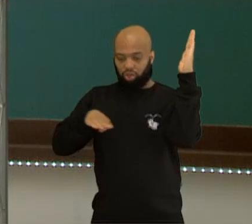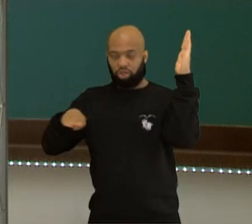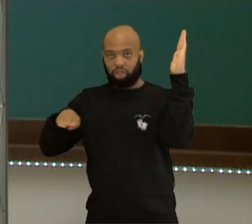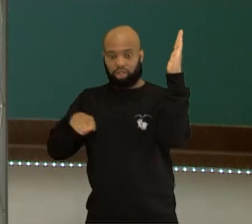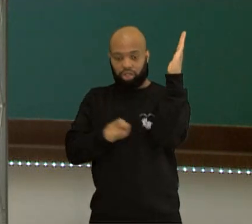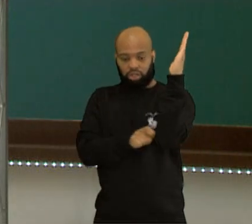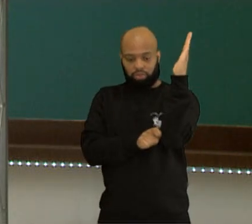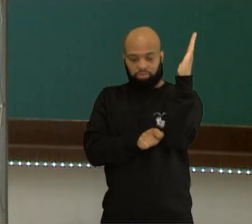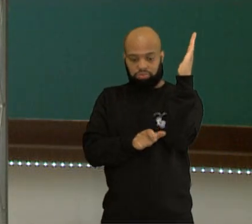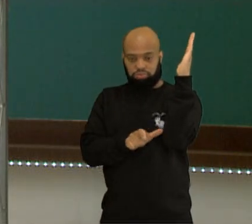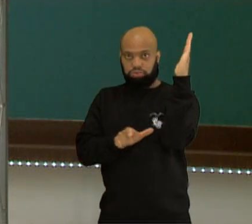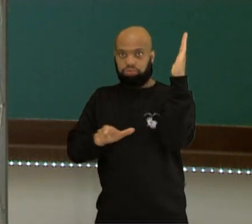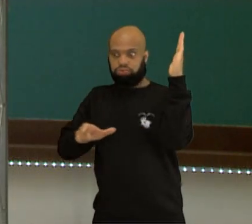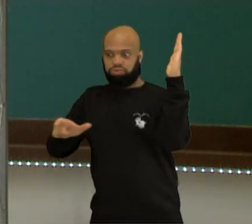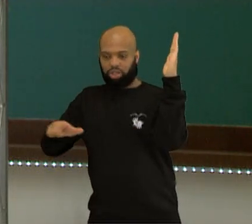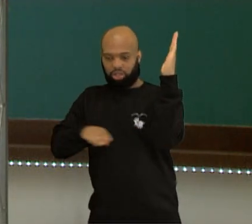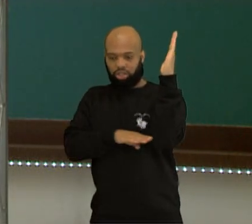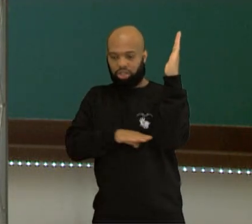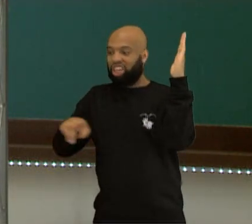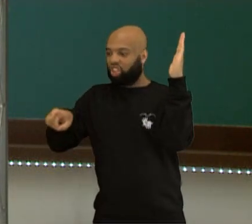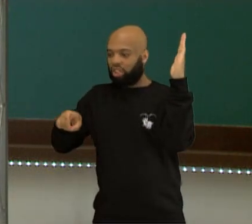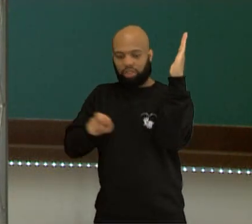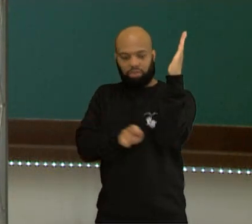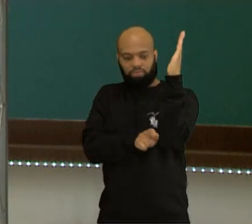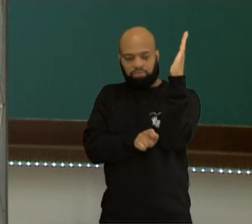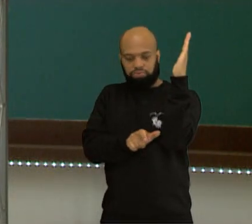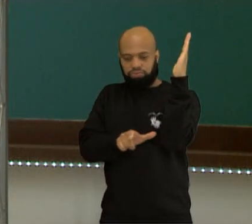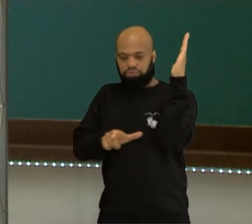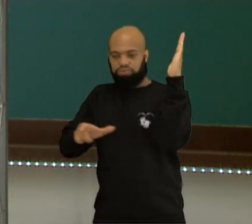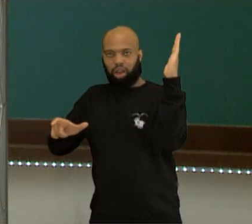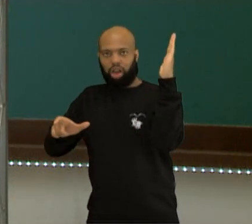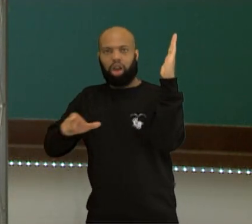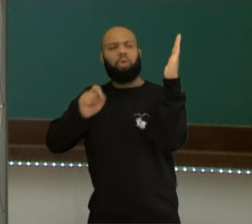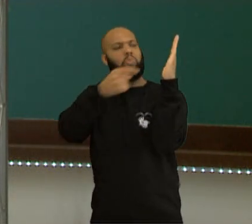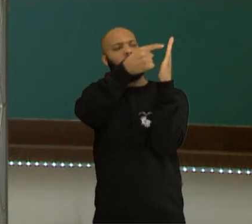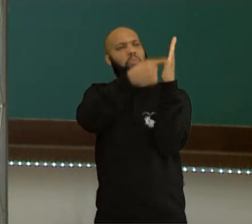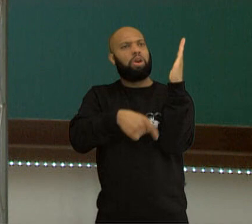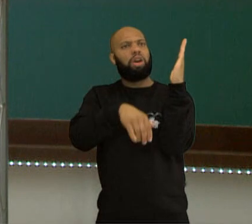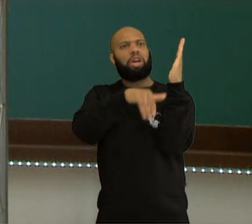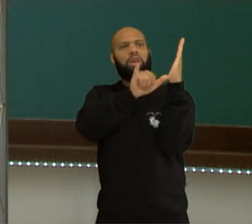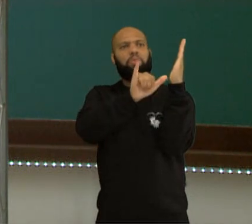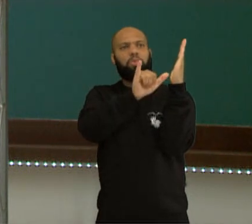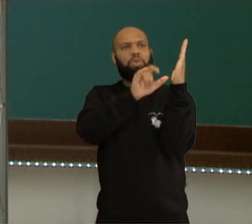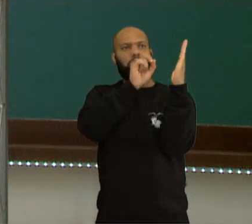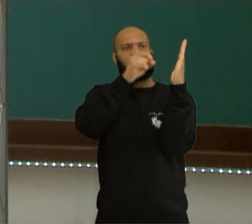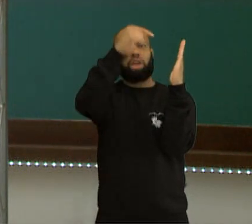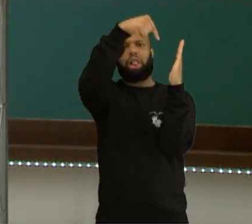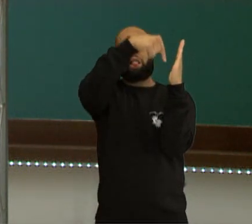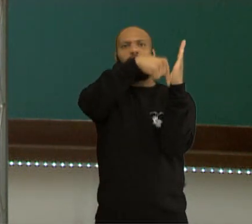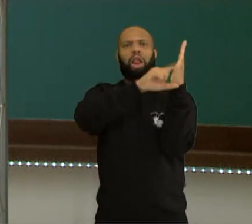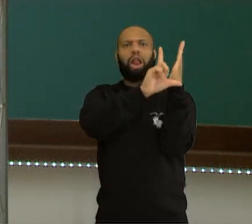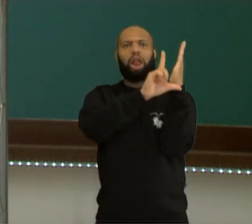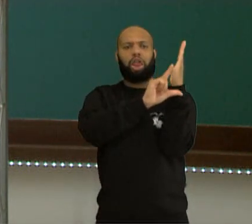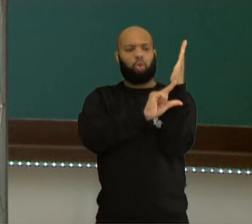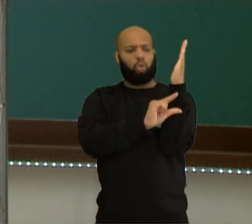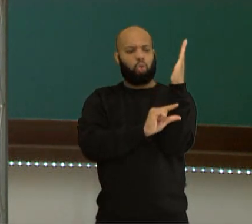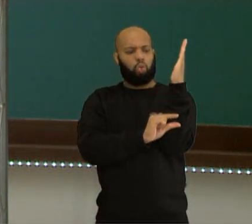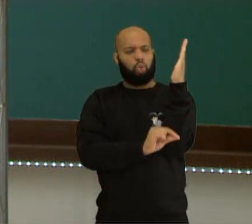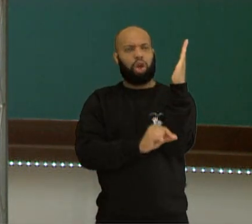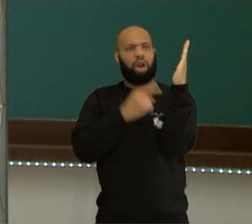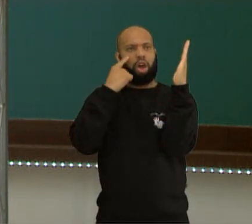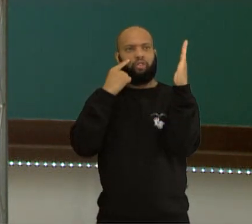aumentando, que é esse eixo horizontal, o que vai acontecendo com os valores de y? Vai diminuindo, ó, tá caindo, tá